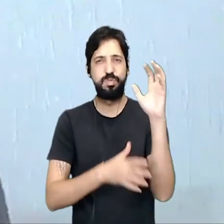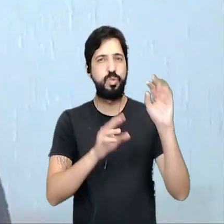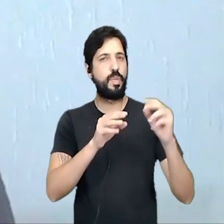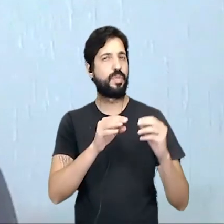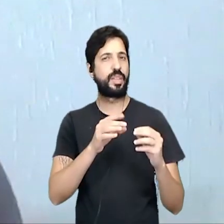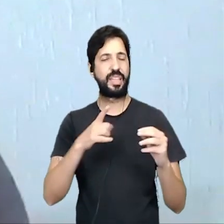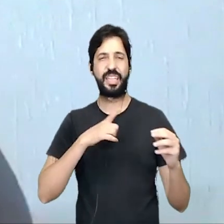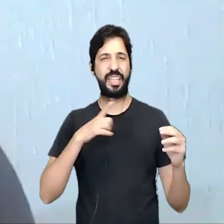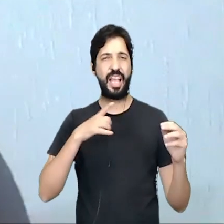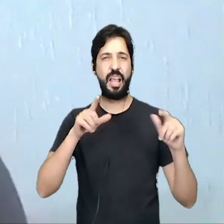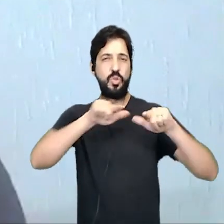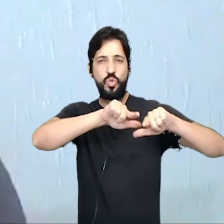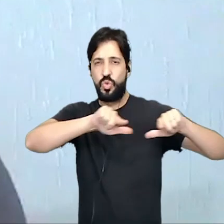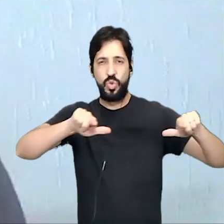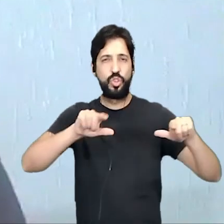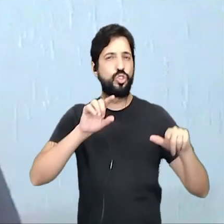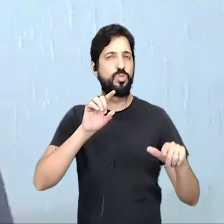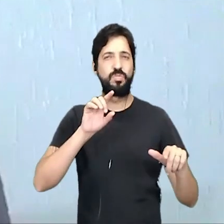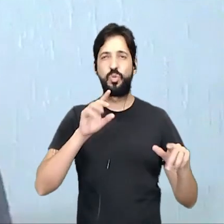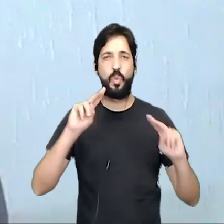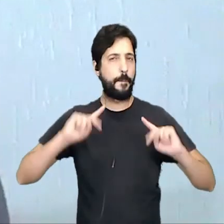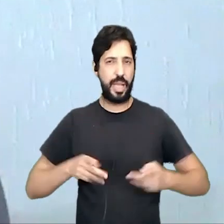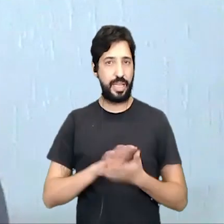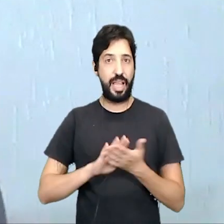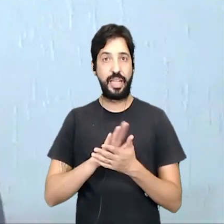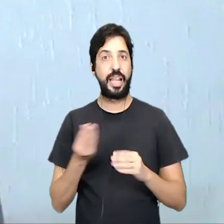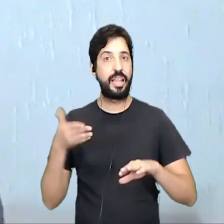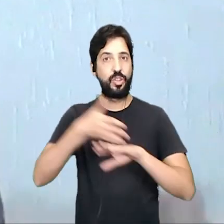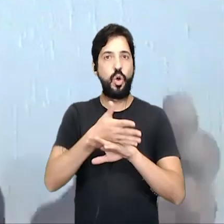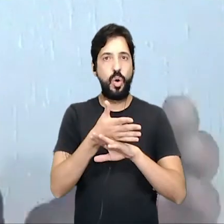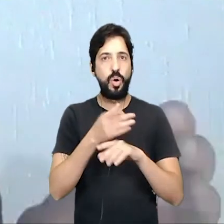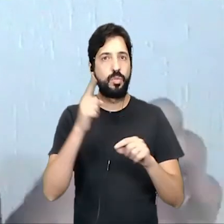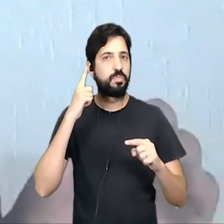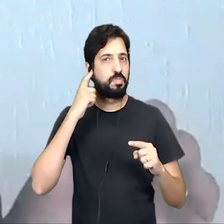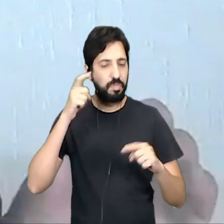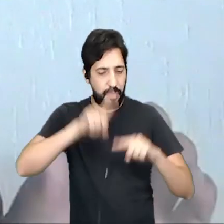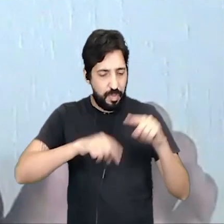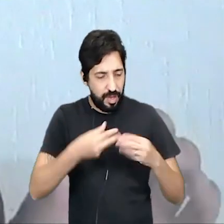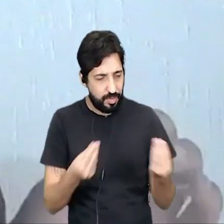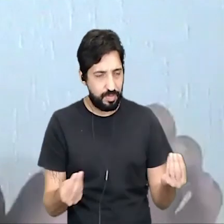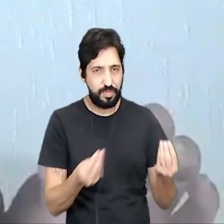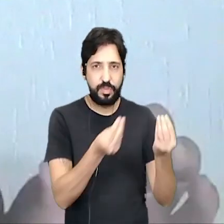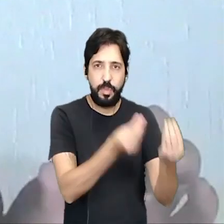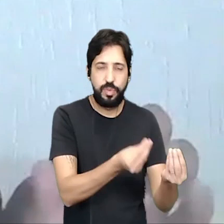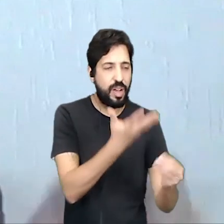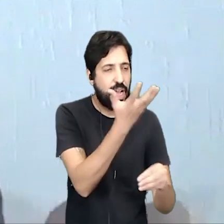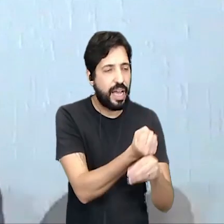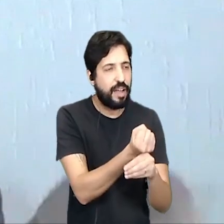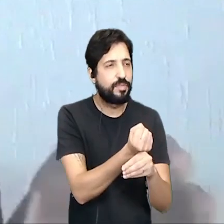selva totalmente isolada, ele entrou com um equipamento muito sensível e ficou lá gravando o barulho